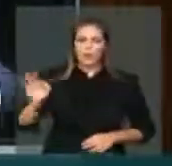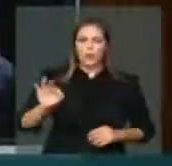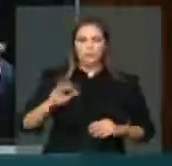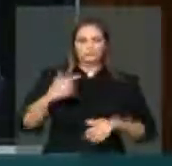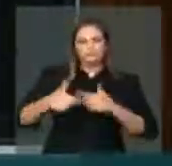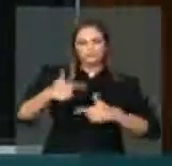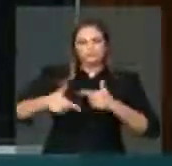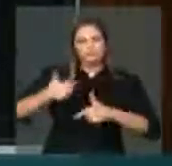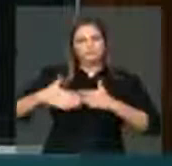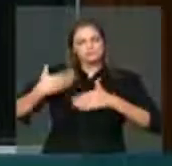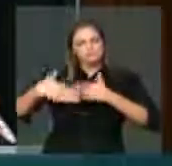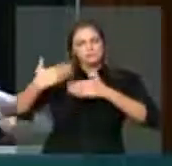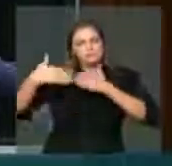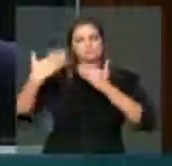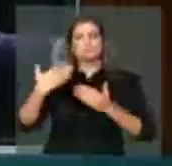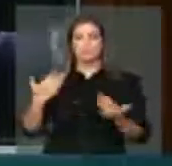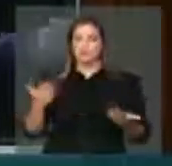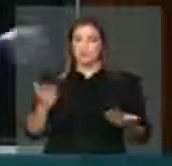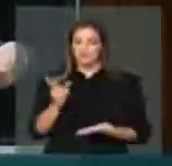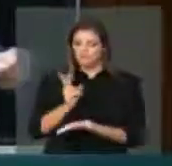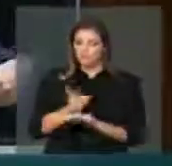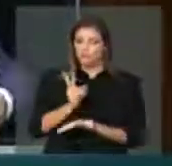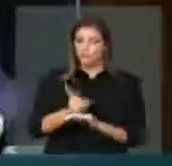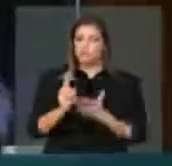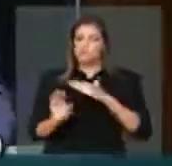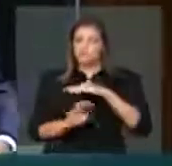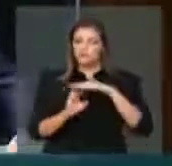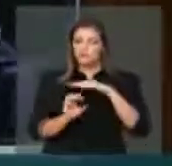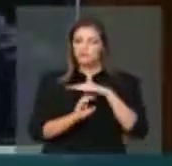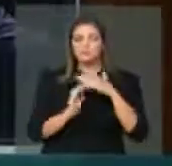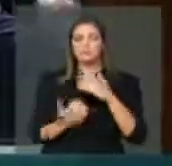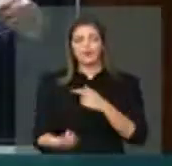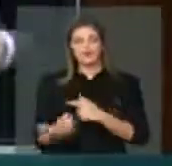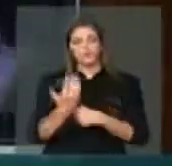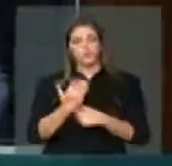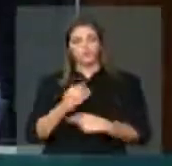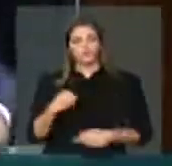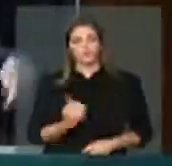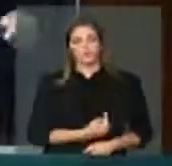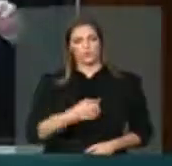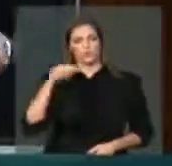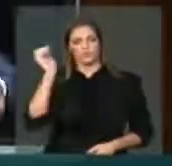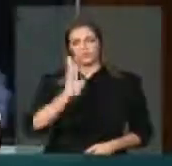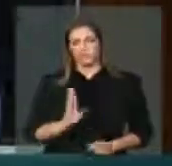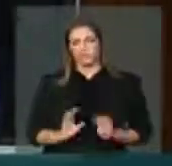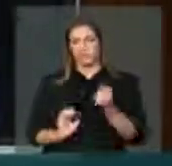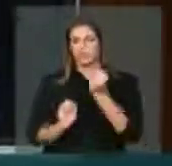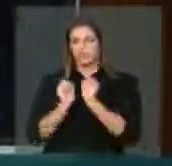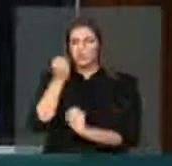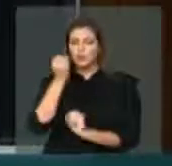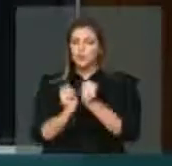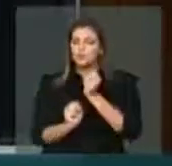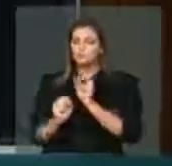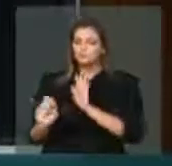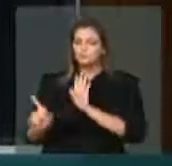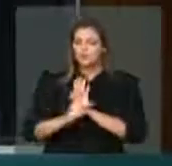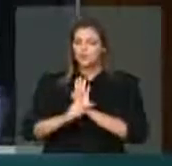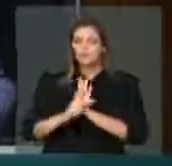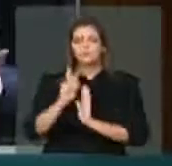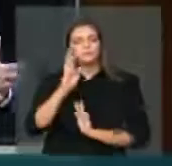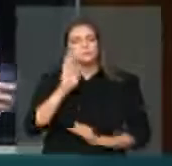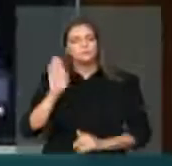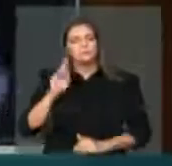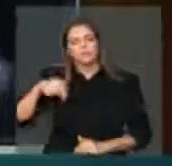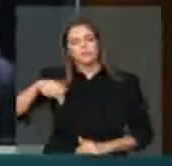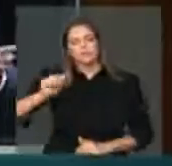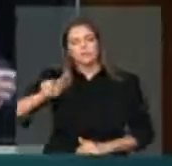qualidade. Essa empresa que fez com que a nossa indústria nacional renascesse, principalmente a indústria naval.